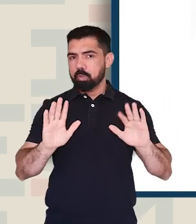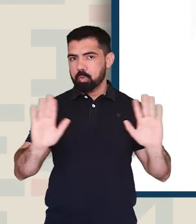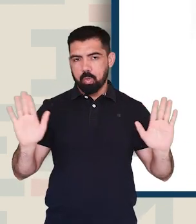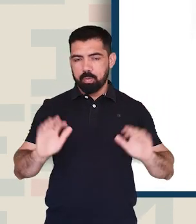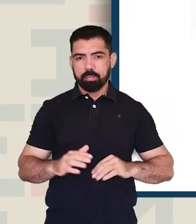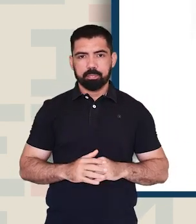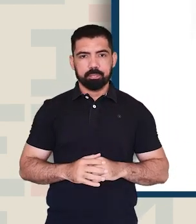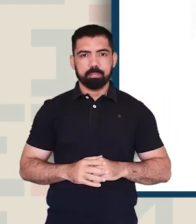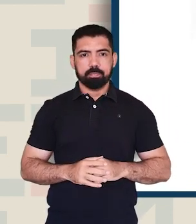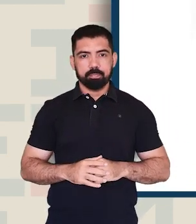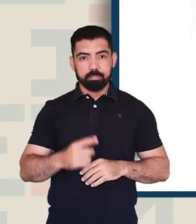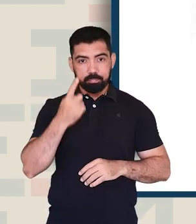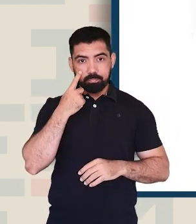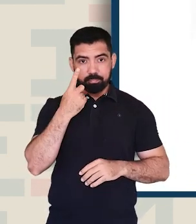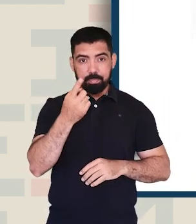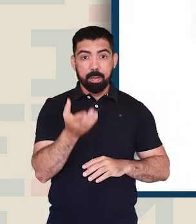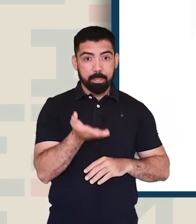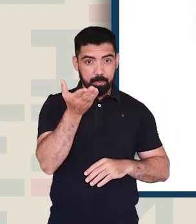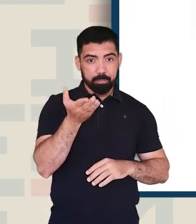Né? Dó.